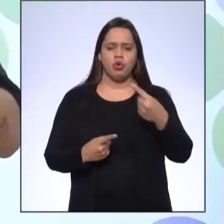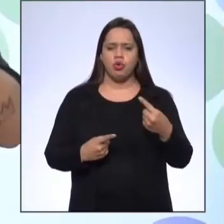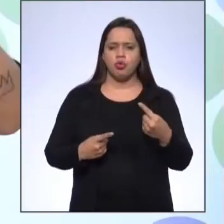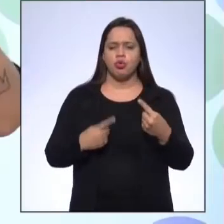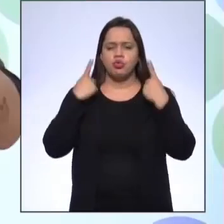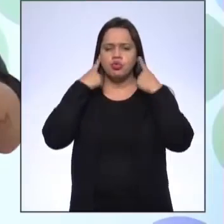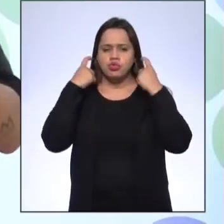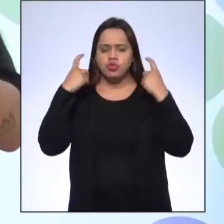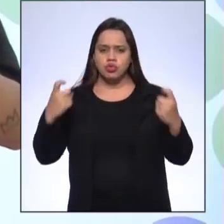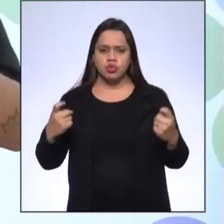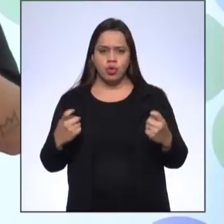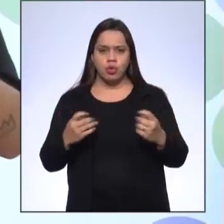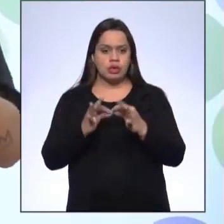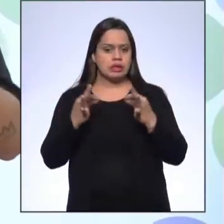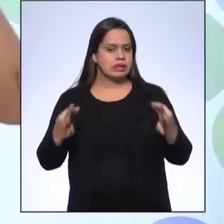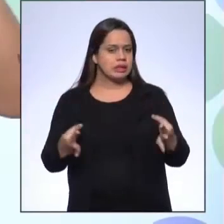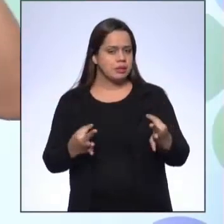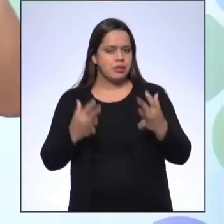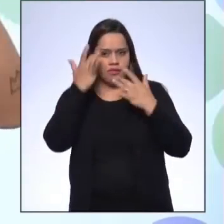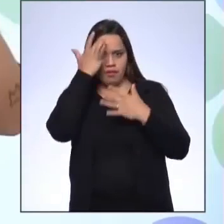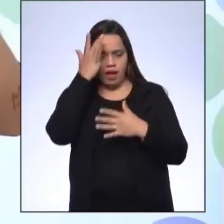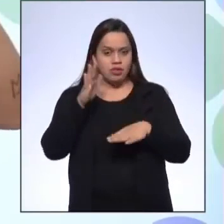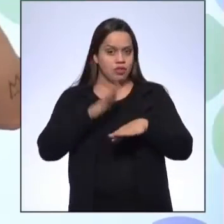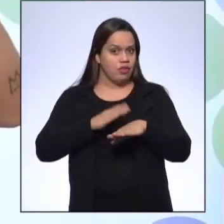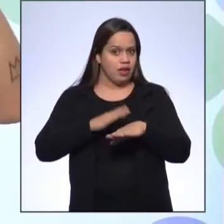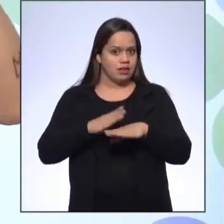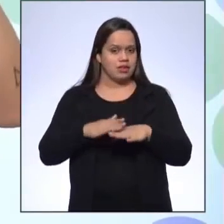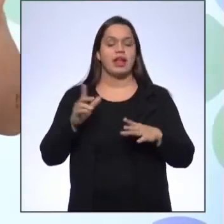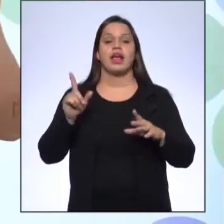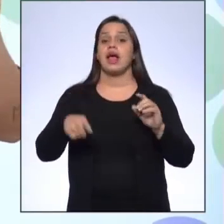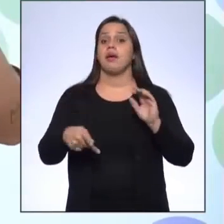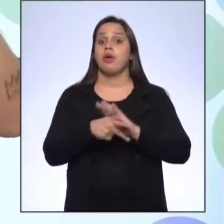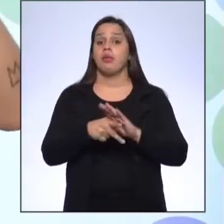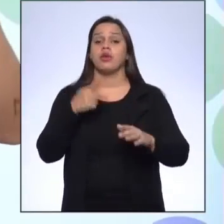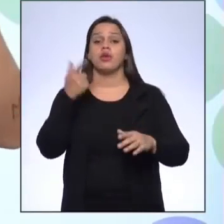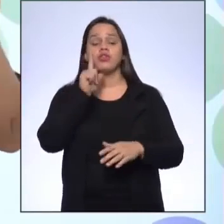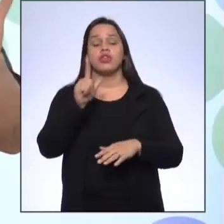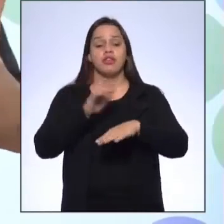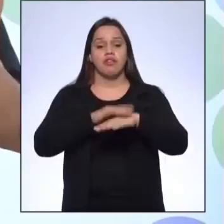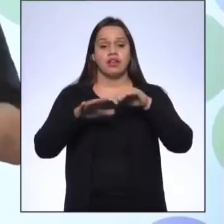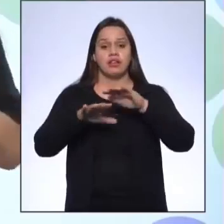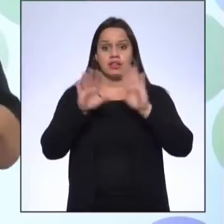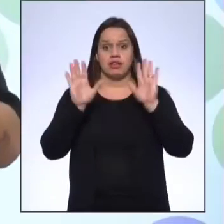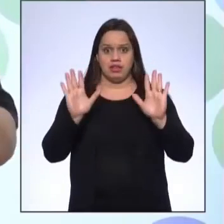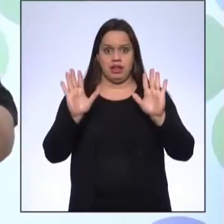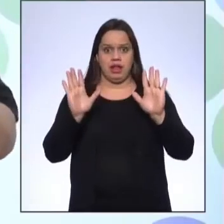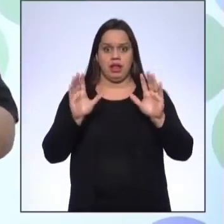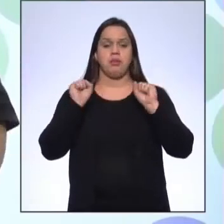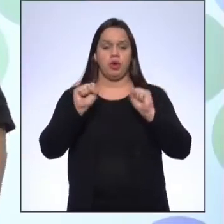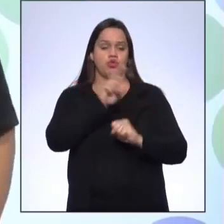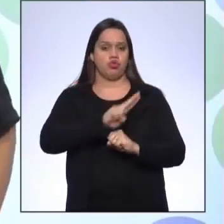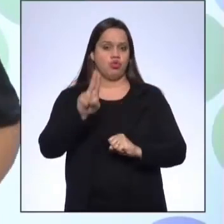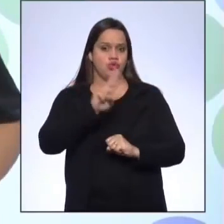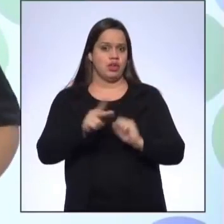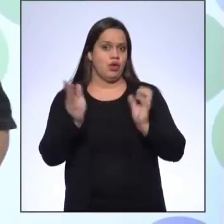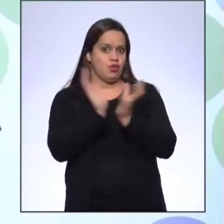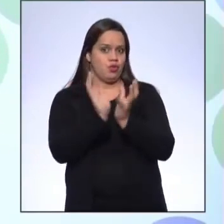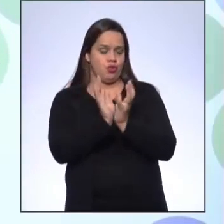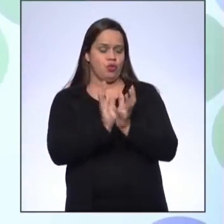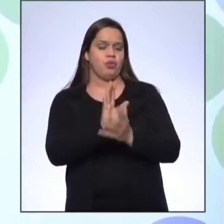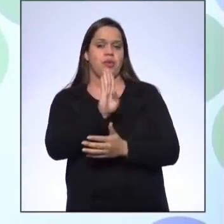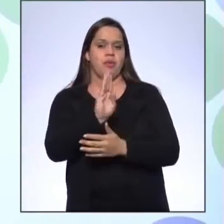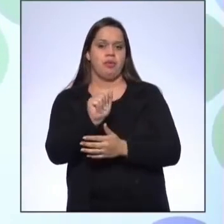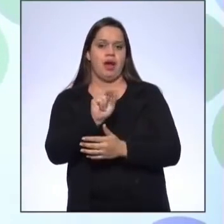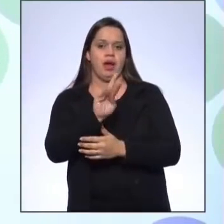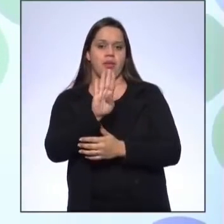básicos que são super fáceis de fazer. Os sons que a gente pode fazer com as mãos, os tipos de palma que o Barbatux usa. A primeira a